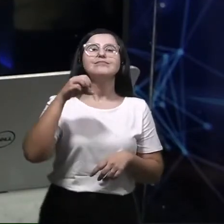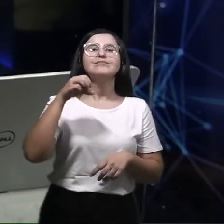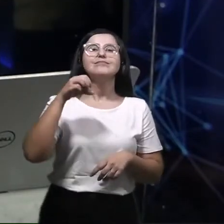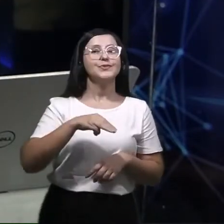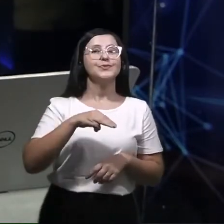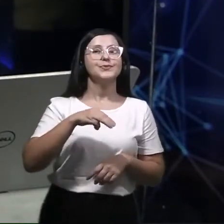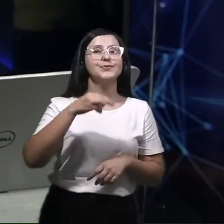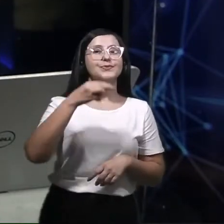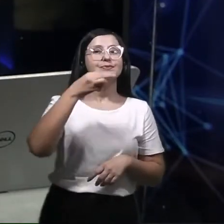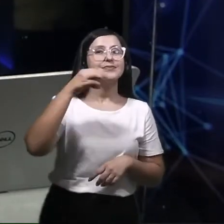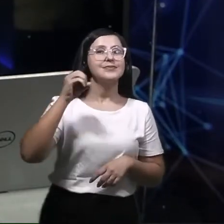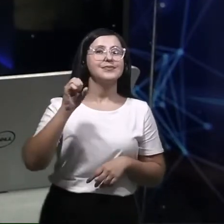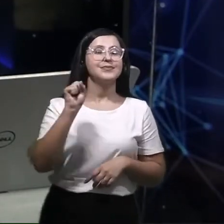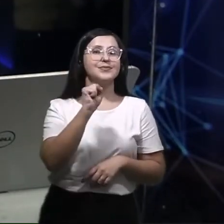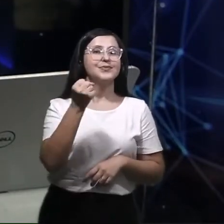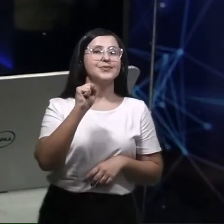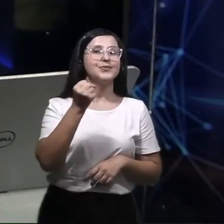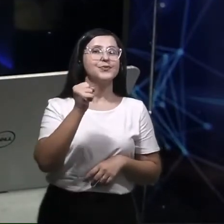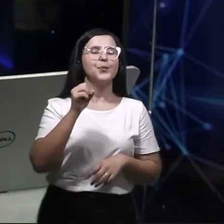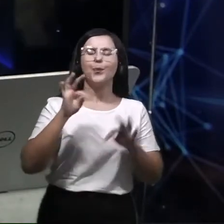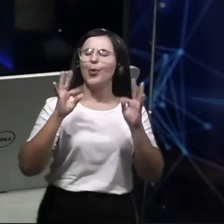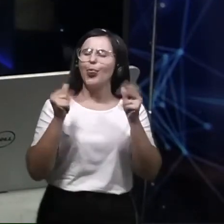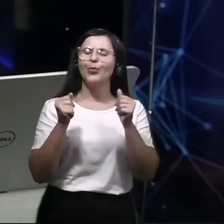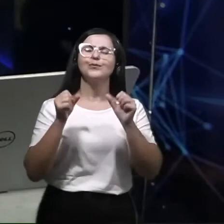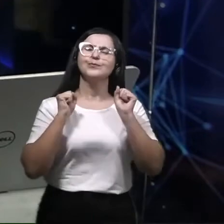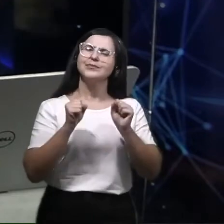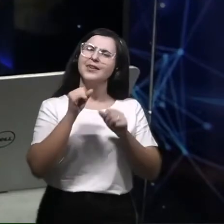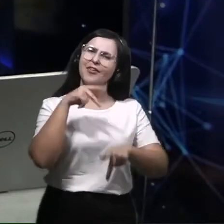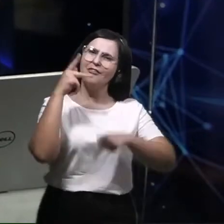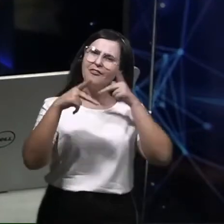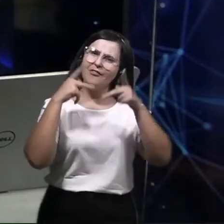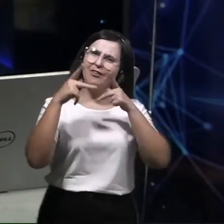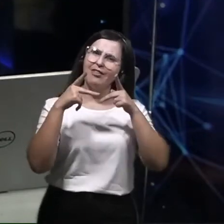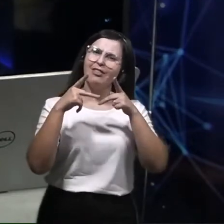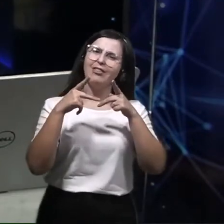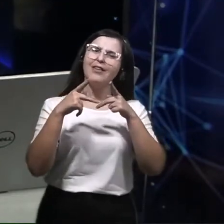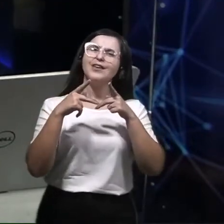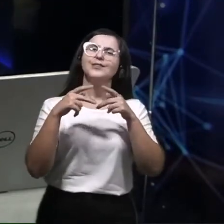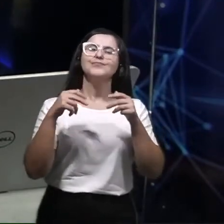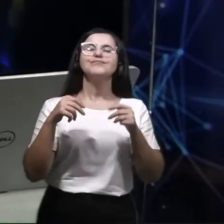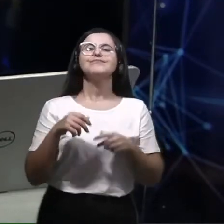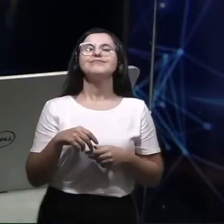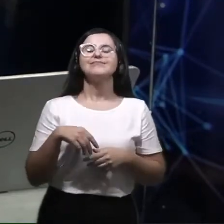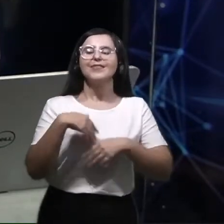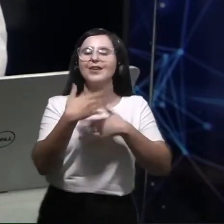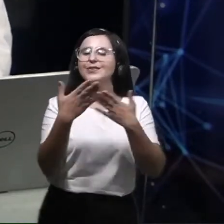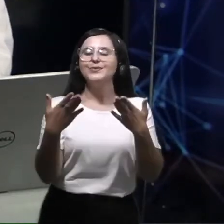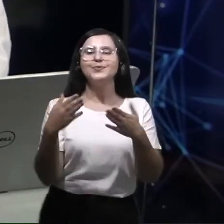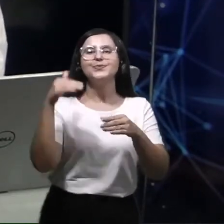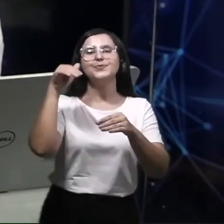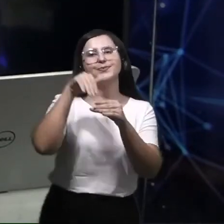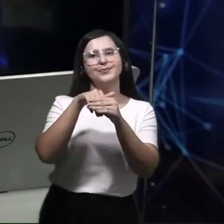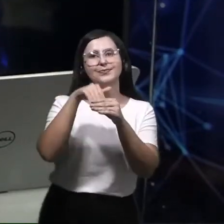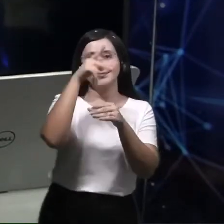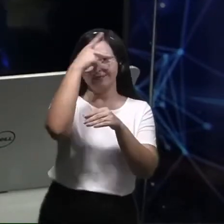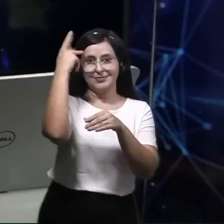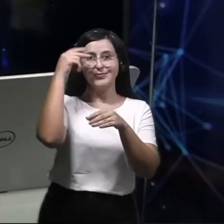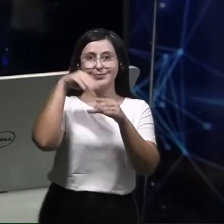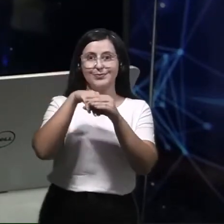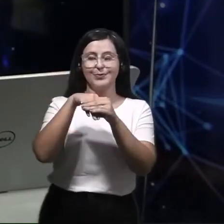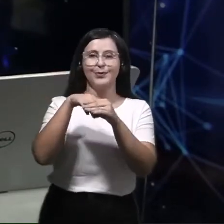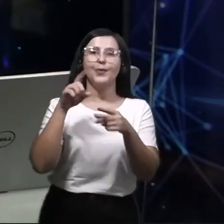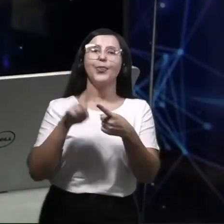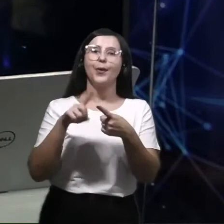será 1 minuto e meio para todos os candidatos, para que eles tenham mais tempo para falar diretamente ao seu eleitor. Outro detalhe também é que, conforme as